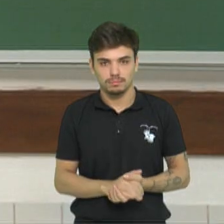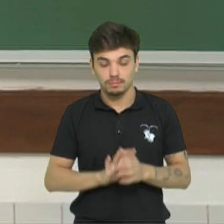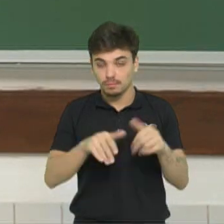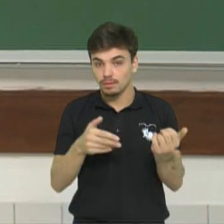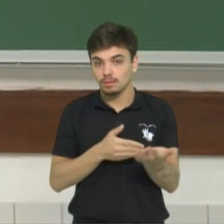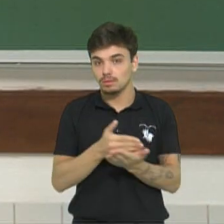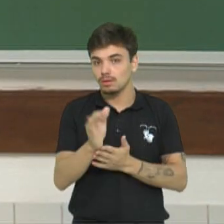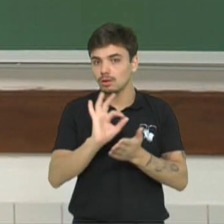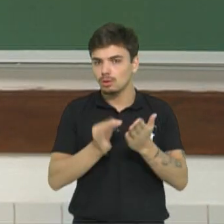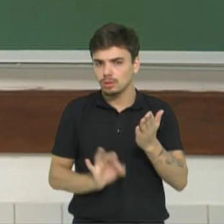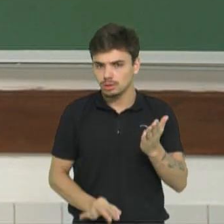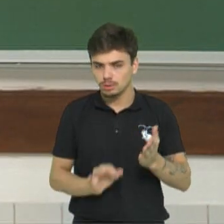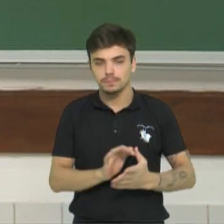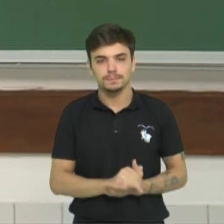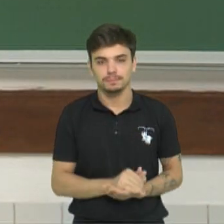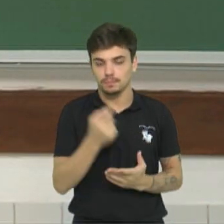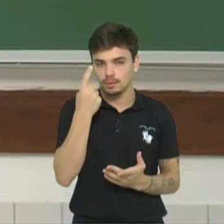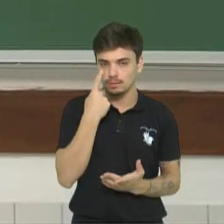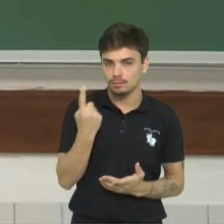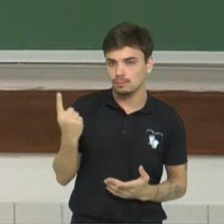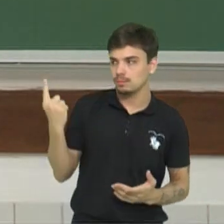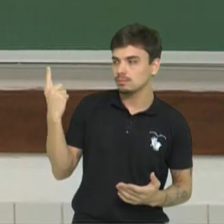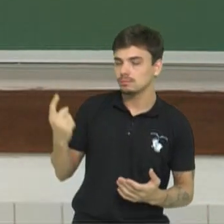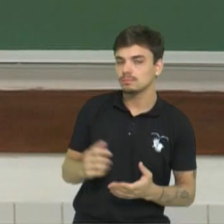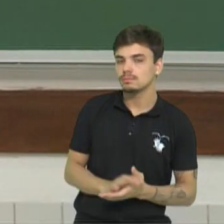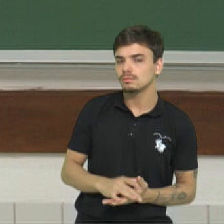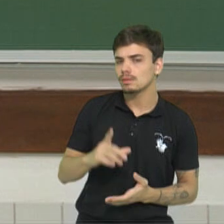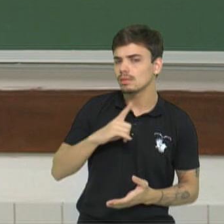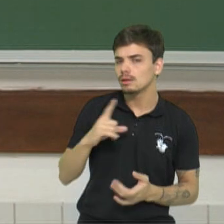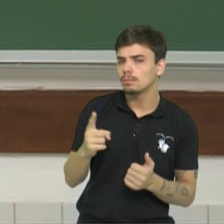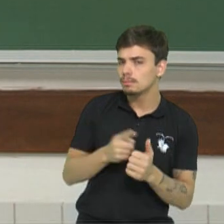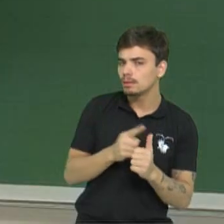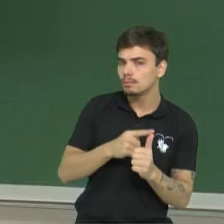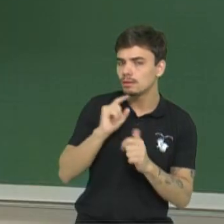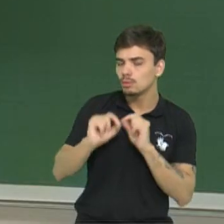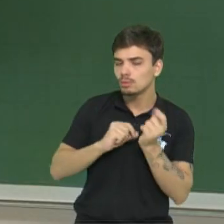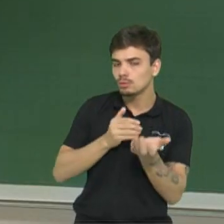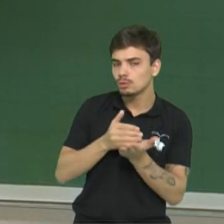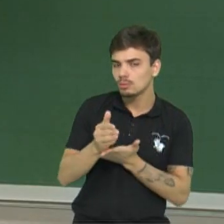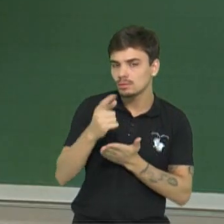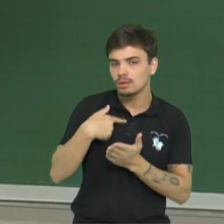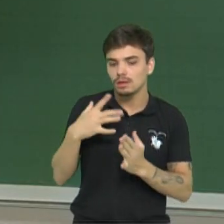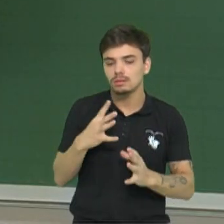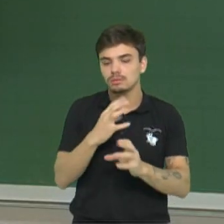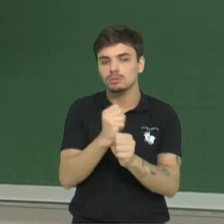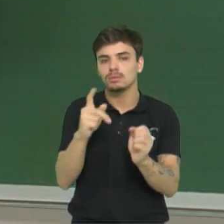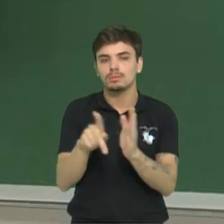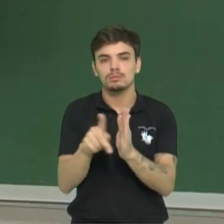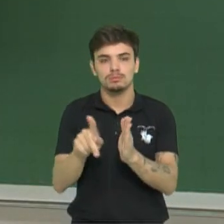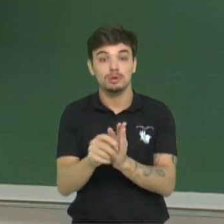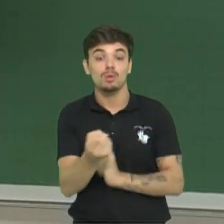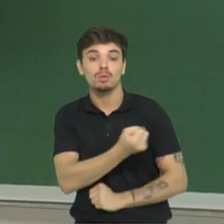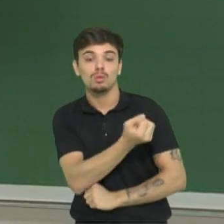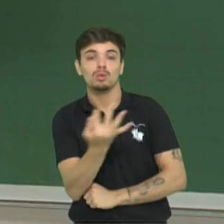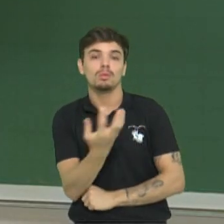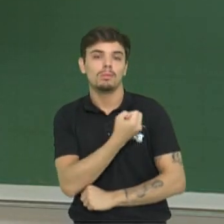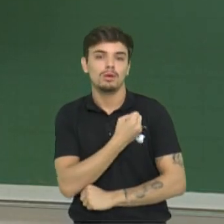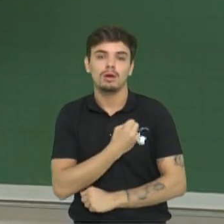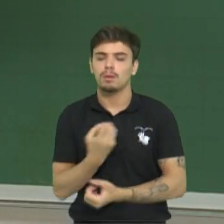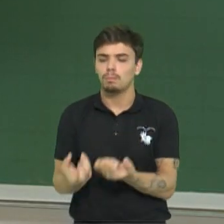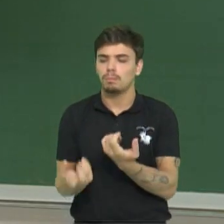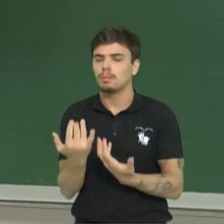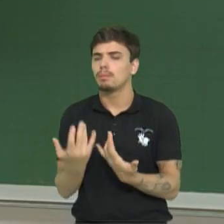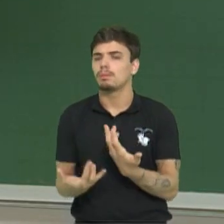Vamos para a correção? Olha só. Então, primeiro passo, determinar o número de oxidação. Então, a gente vai lá,